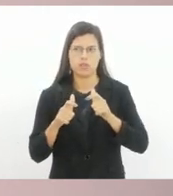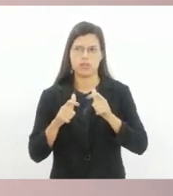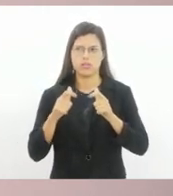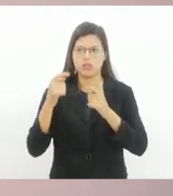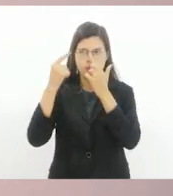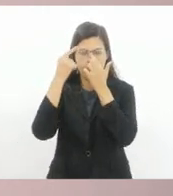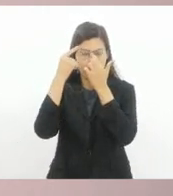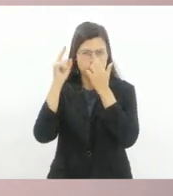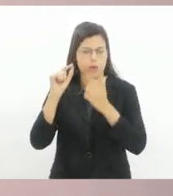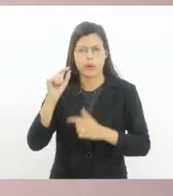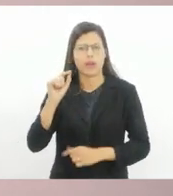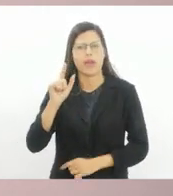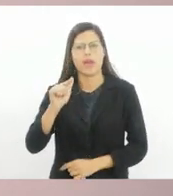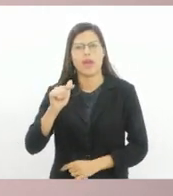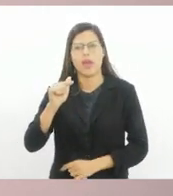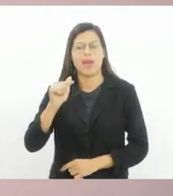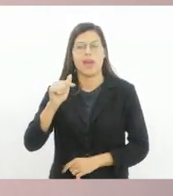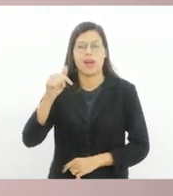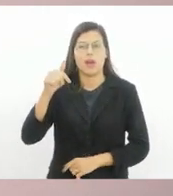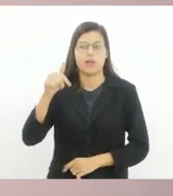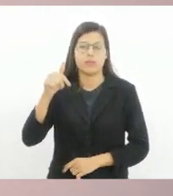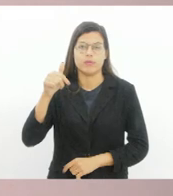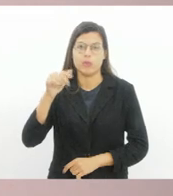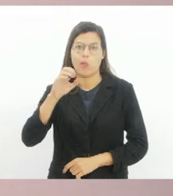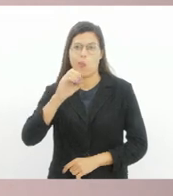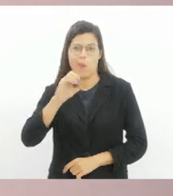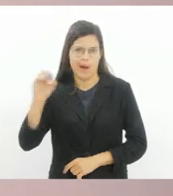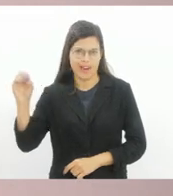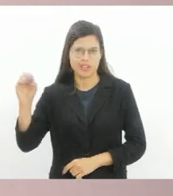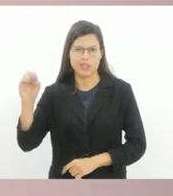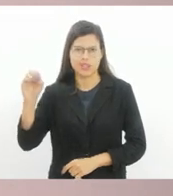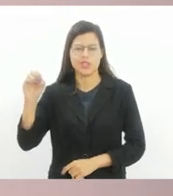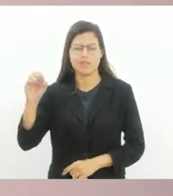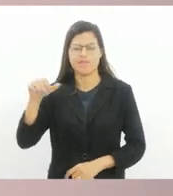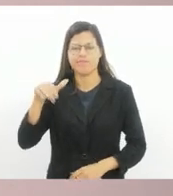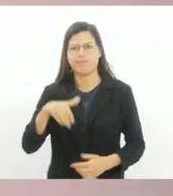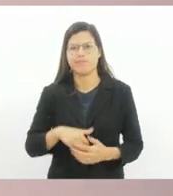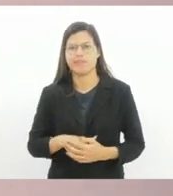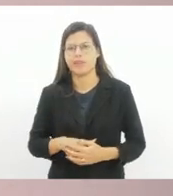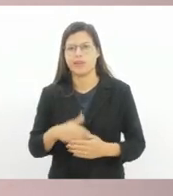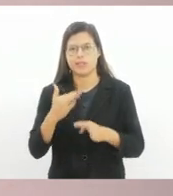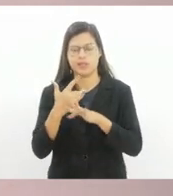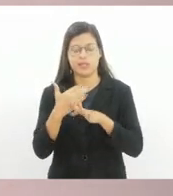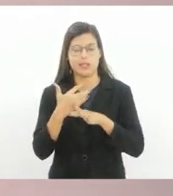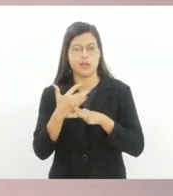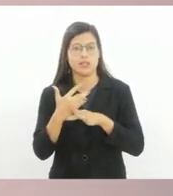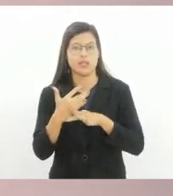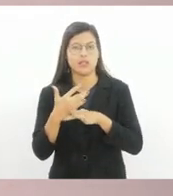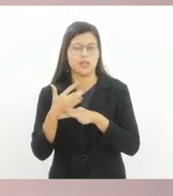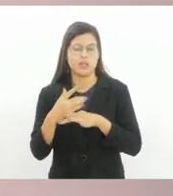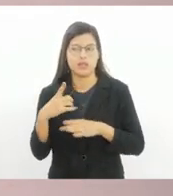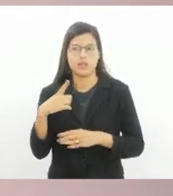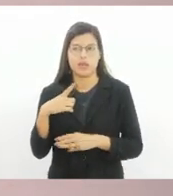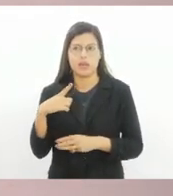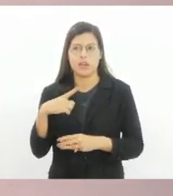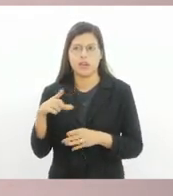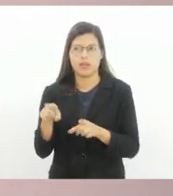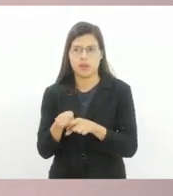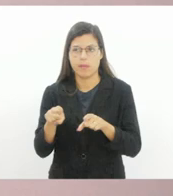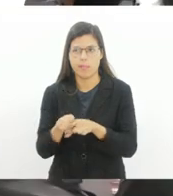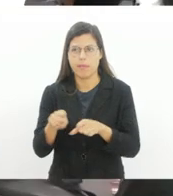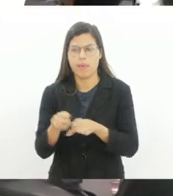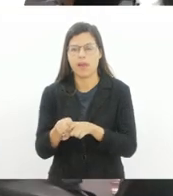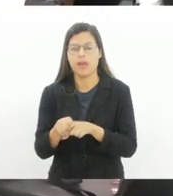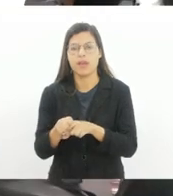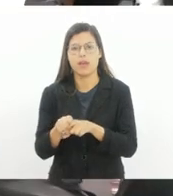é a Zona Oeste da cidade, mas a gente tem uma ausência, apesar de ter o mapa da mulher carioca